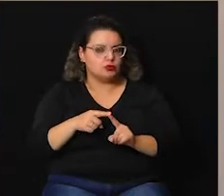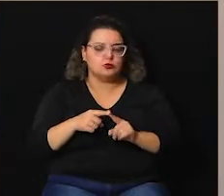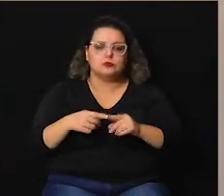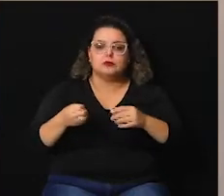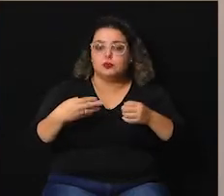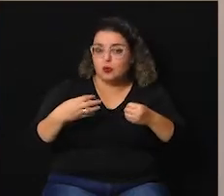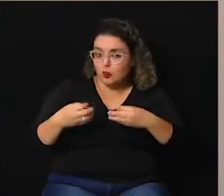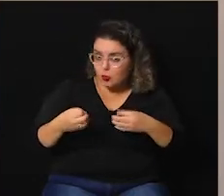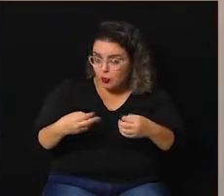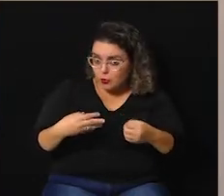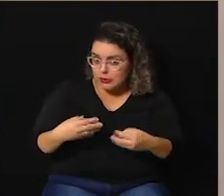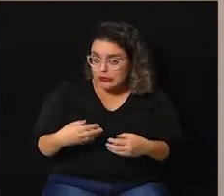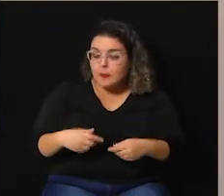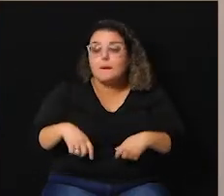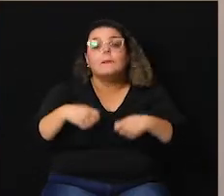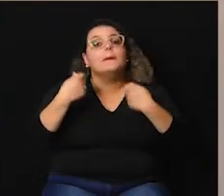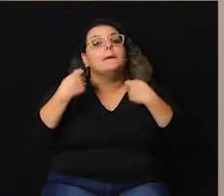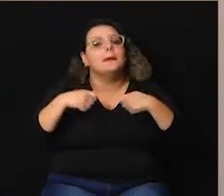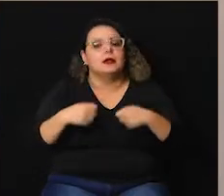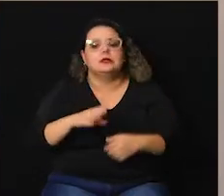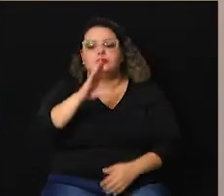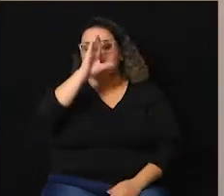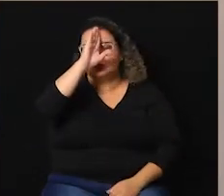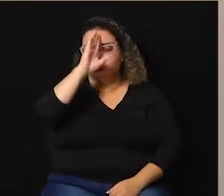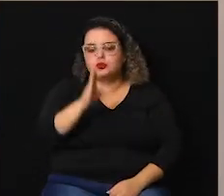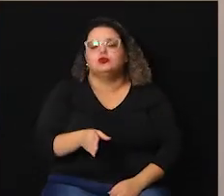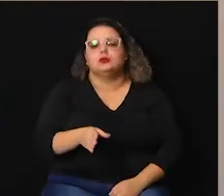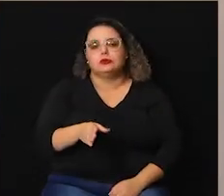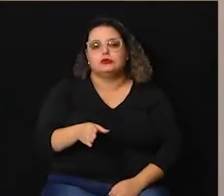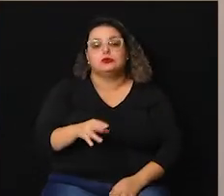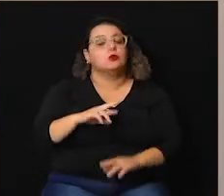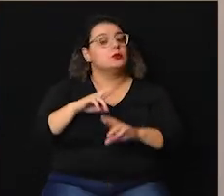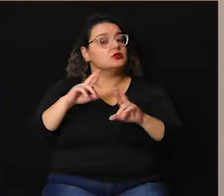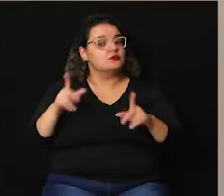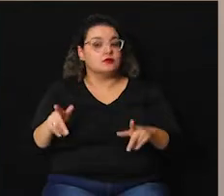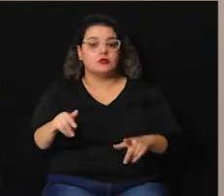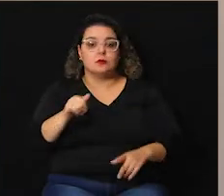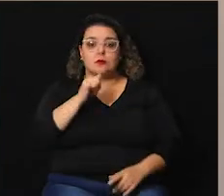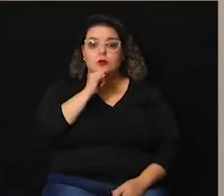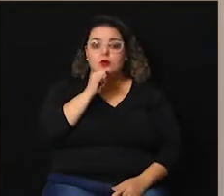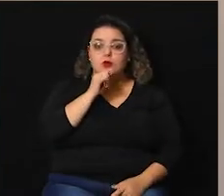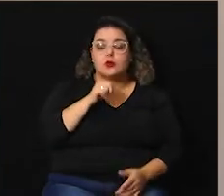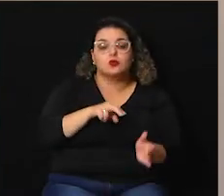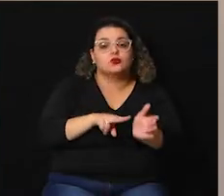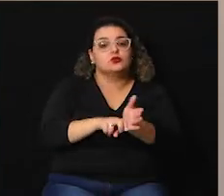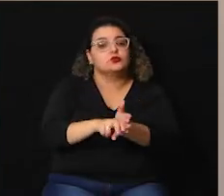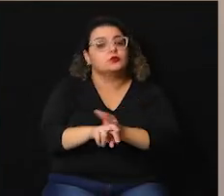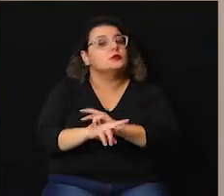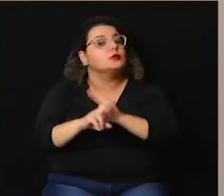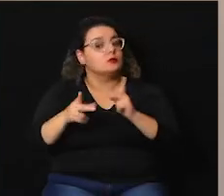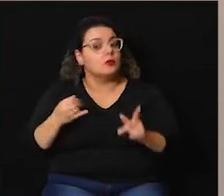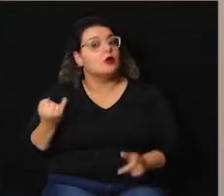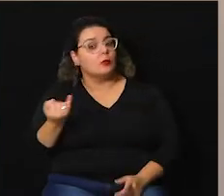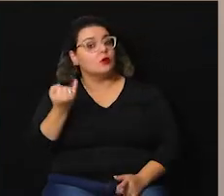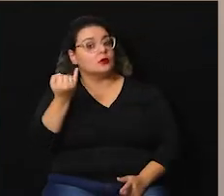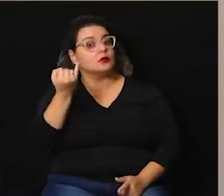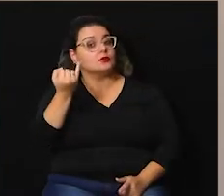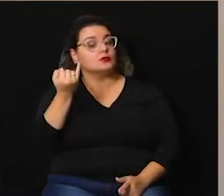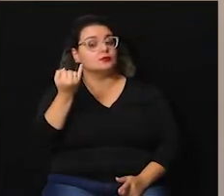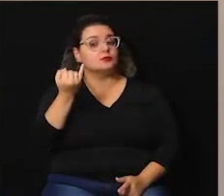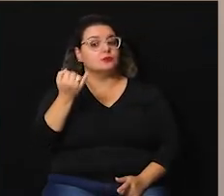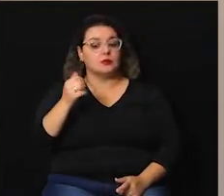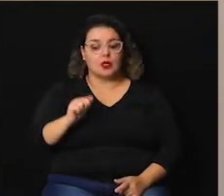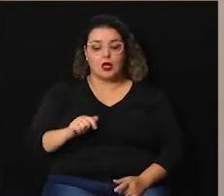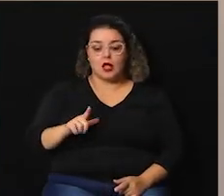é preciso. A gente tem uma diferenciação, por exemplo, um diagnóstico diferencial, isso é importante,